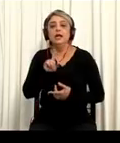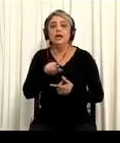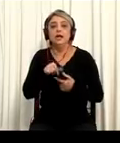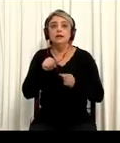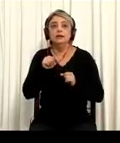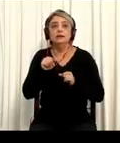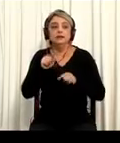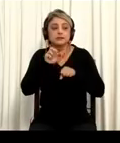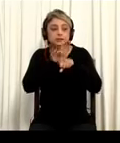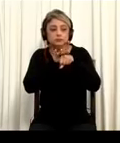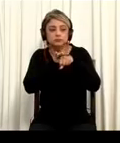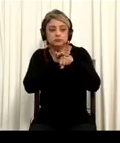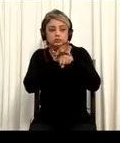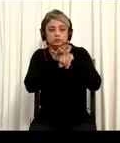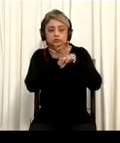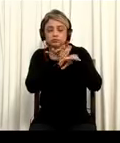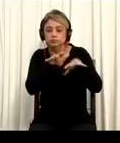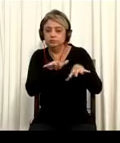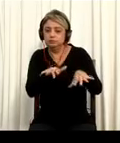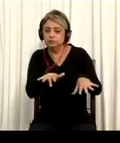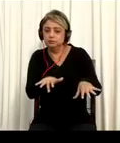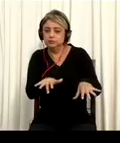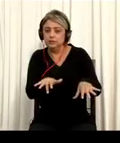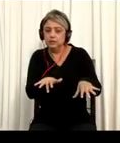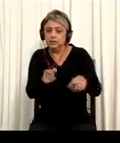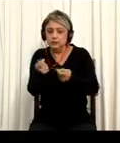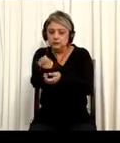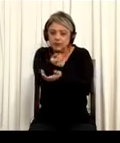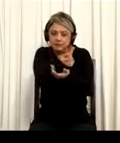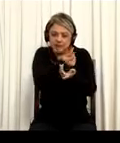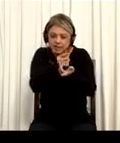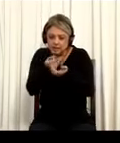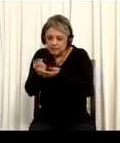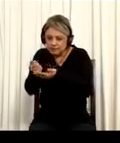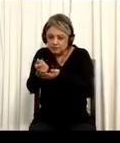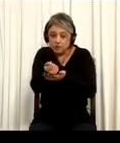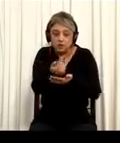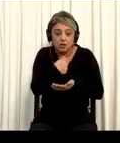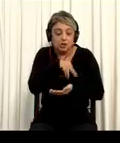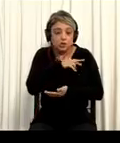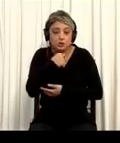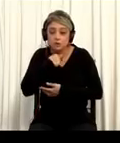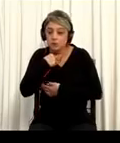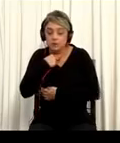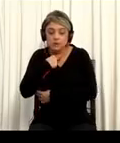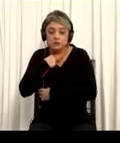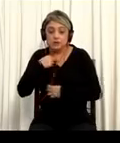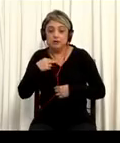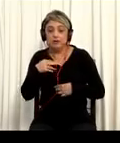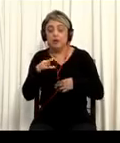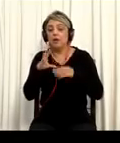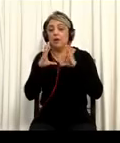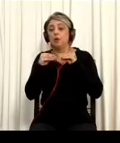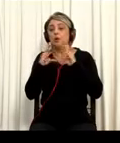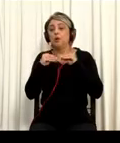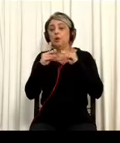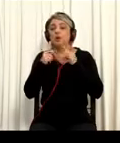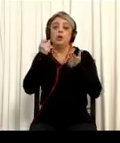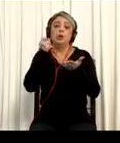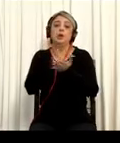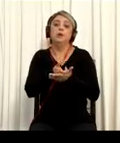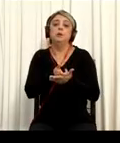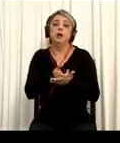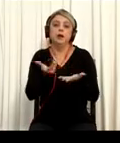Essa pandemia é uma pandemia do capitalismo, né? E a gente não pode se acomodar em pagar a conta